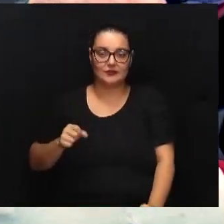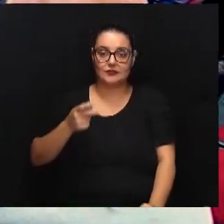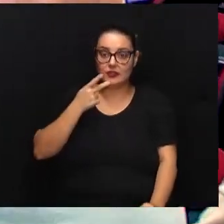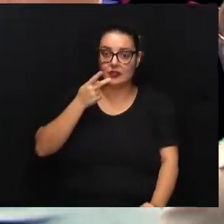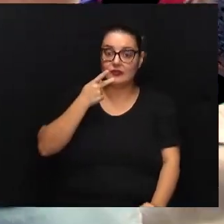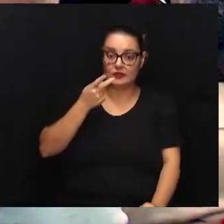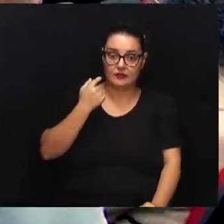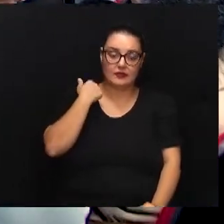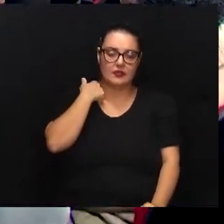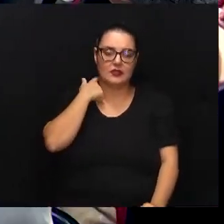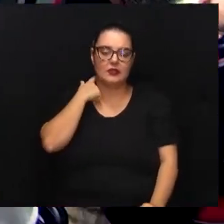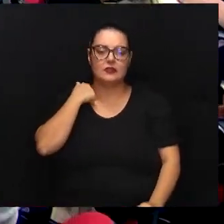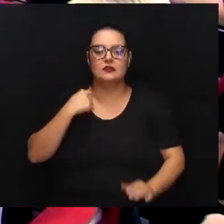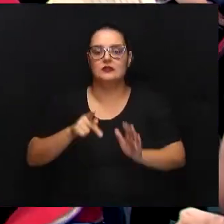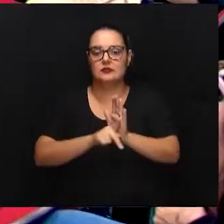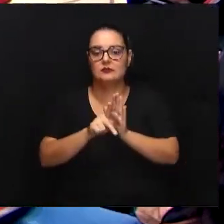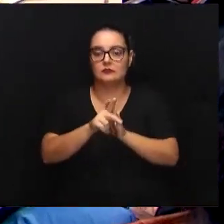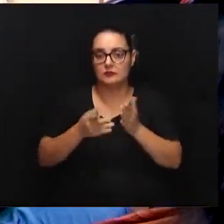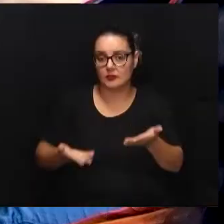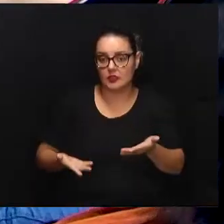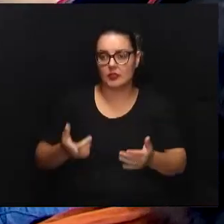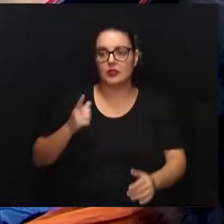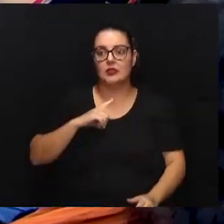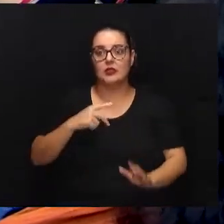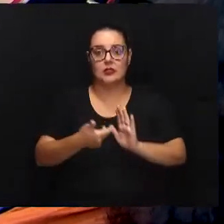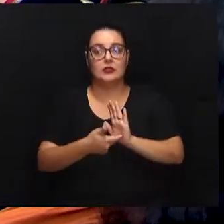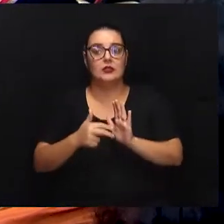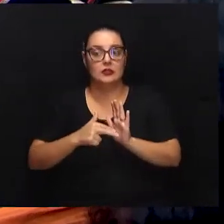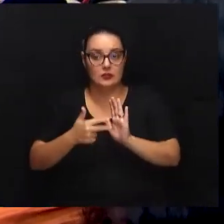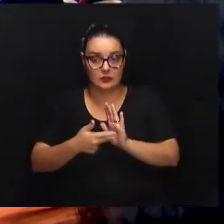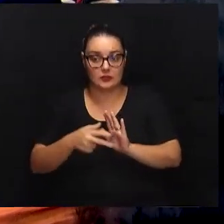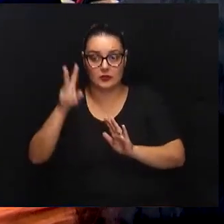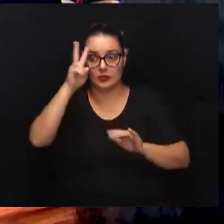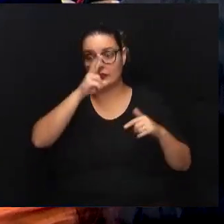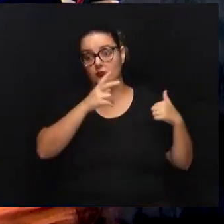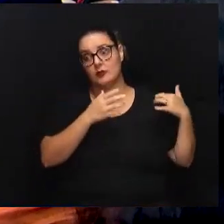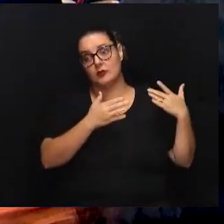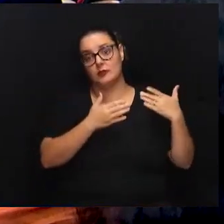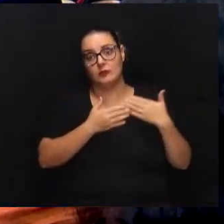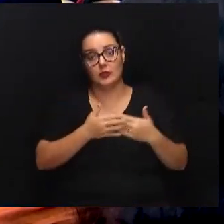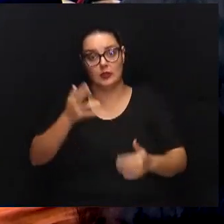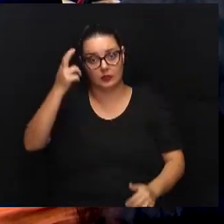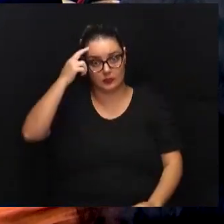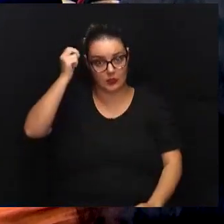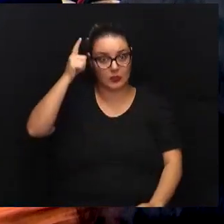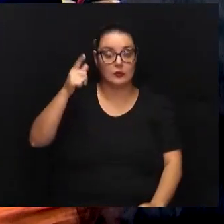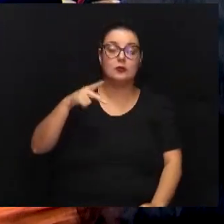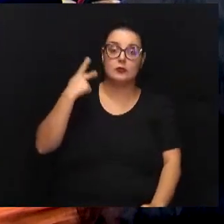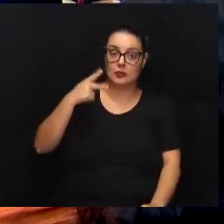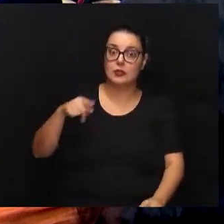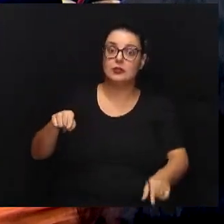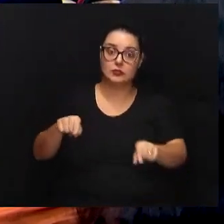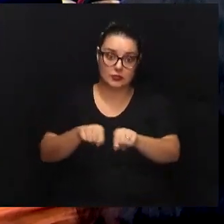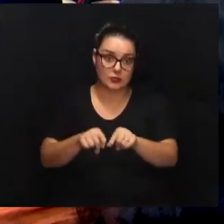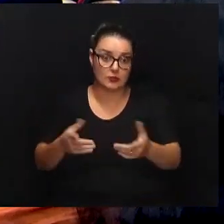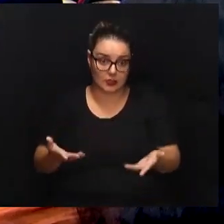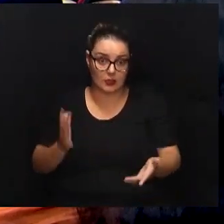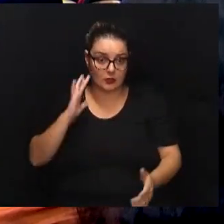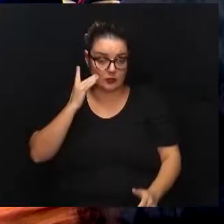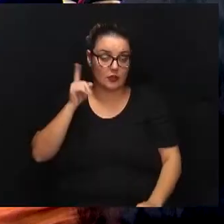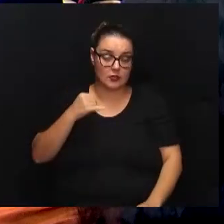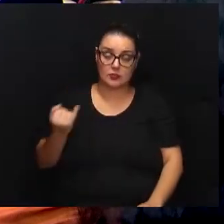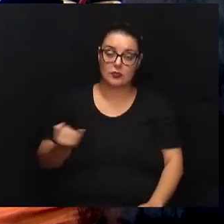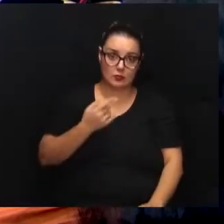um significado histórico, cultural e político, né? Porque eu acho que é importante dizer que nós estamos